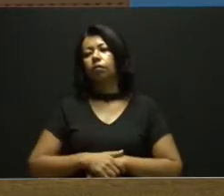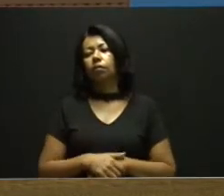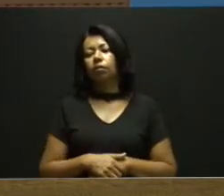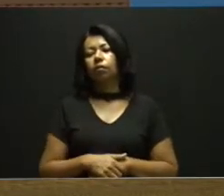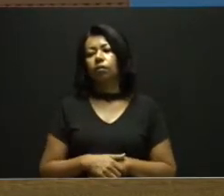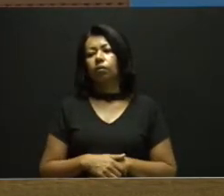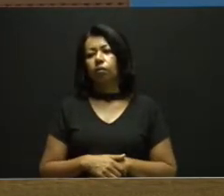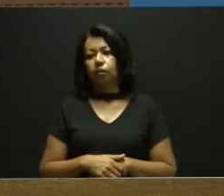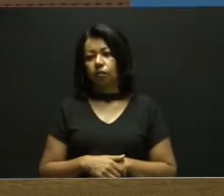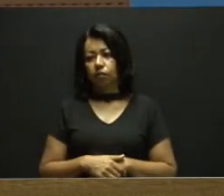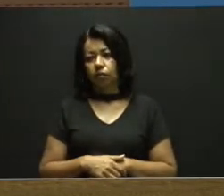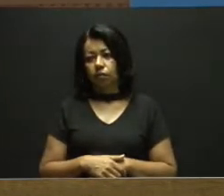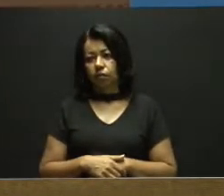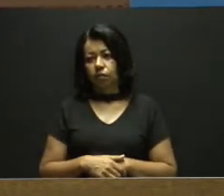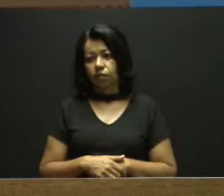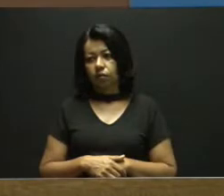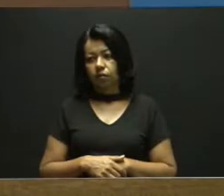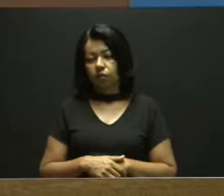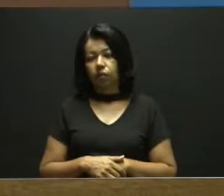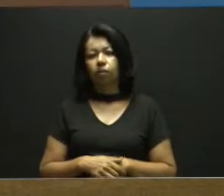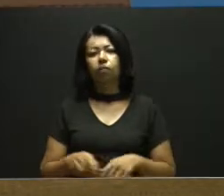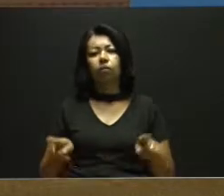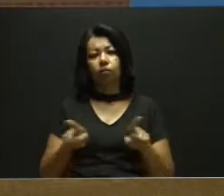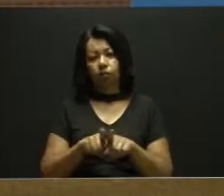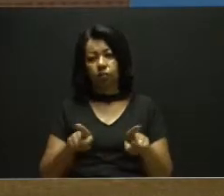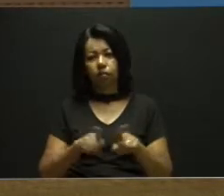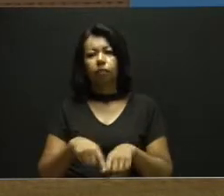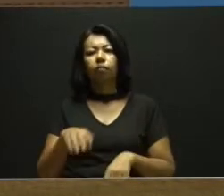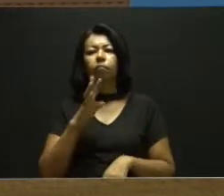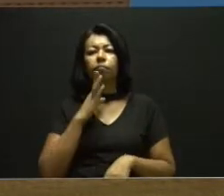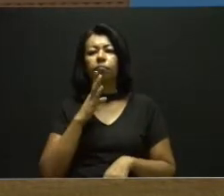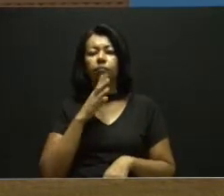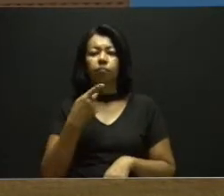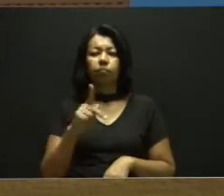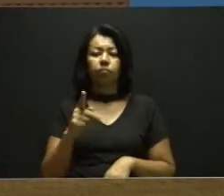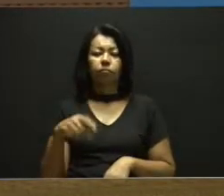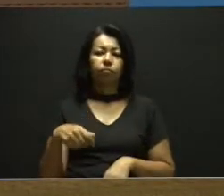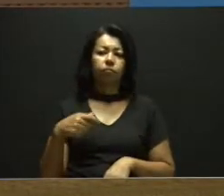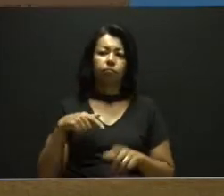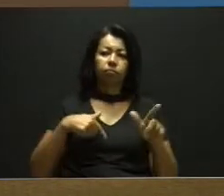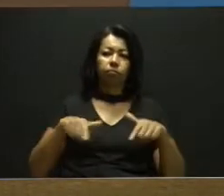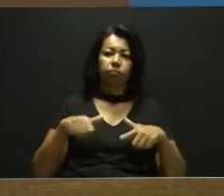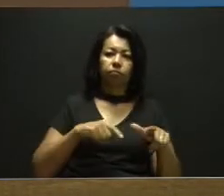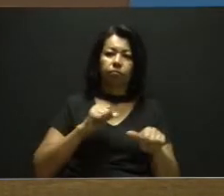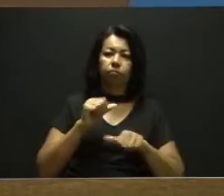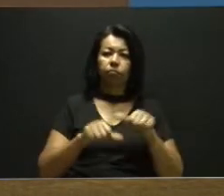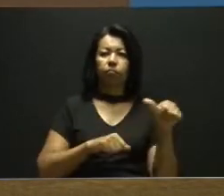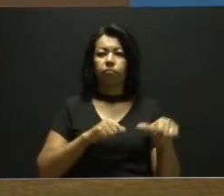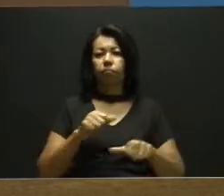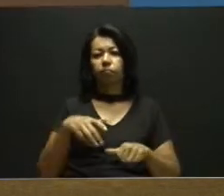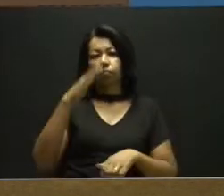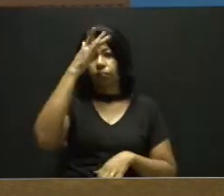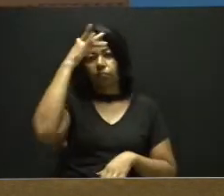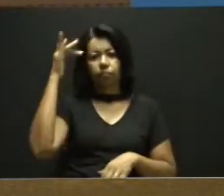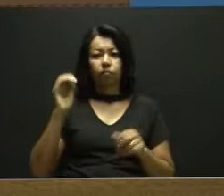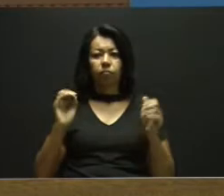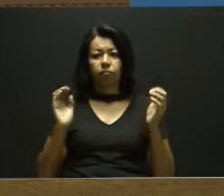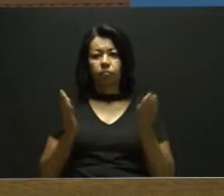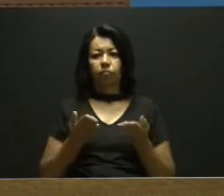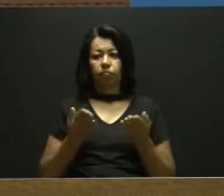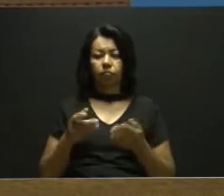e que agregaram conhecimentos para minha carreira e para me tornar a pessoa que sou hoje